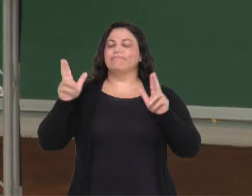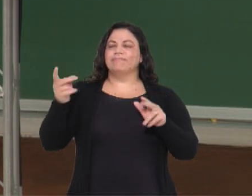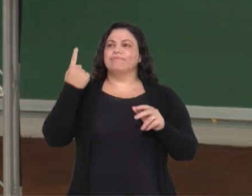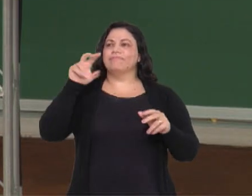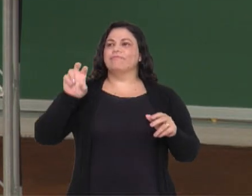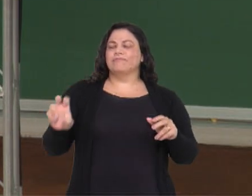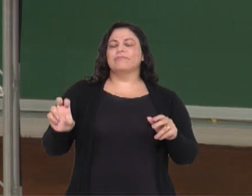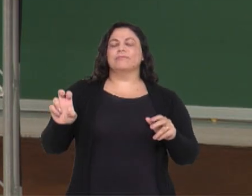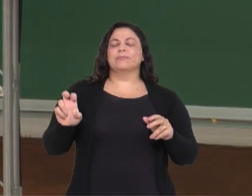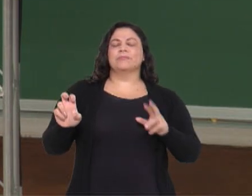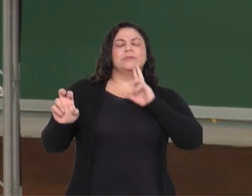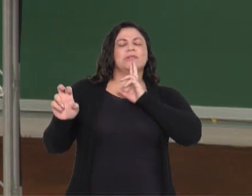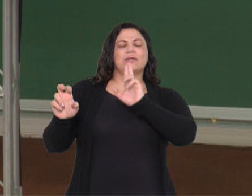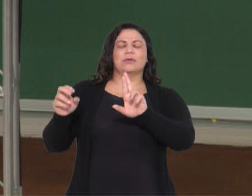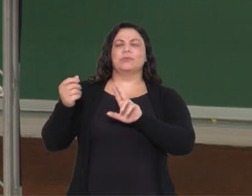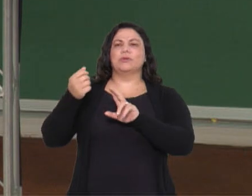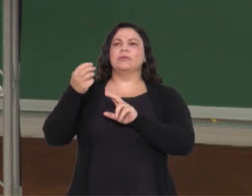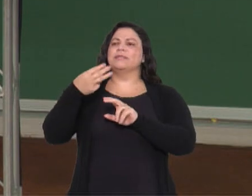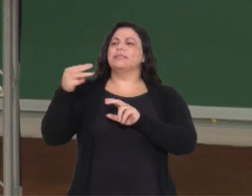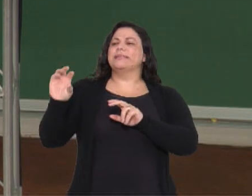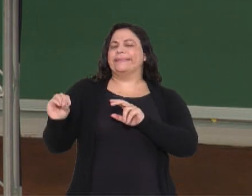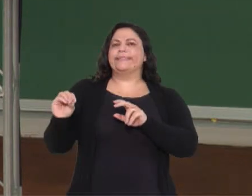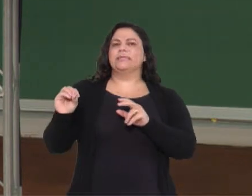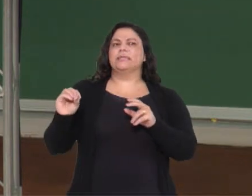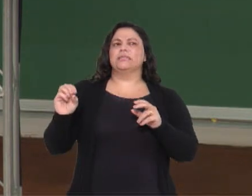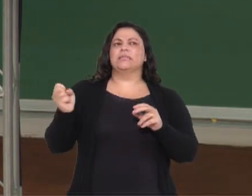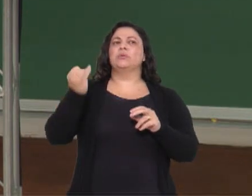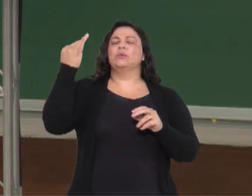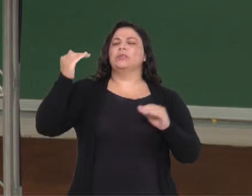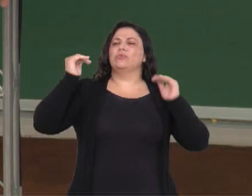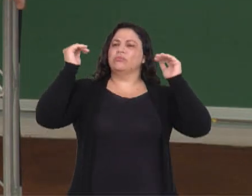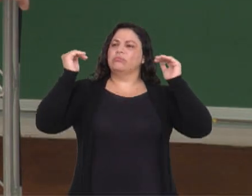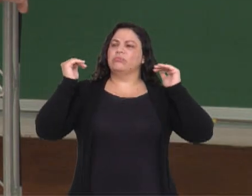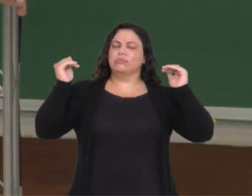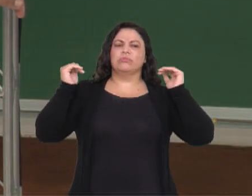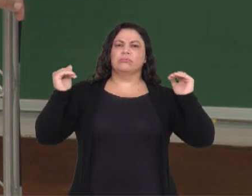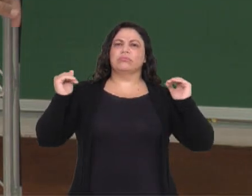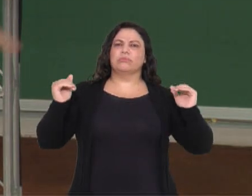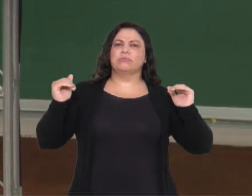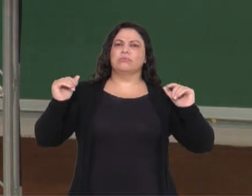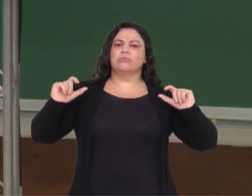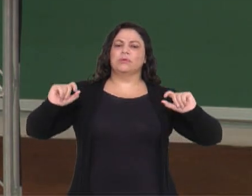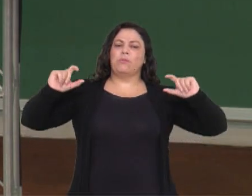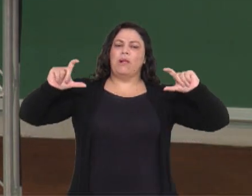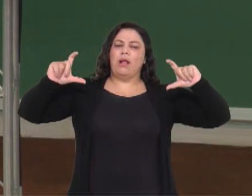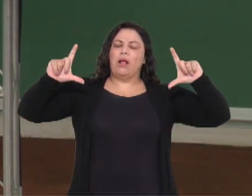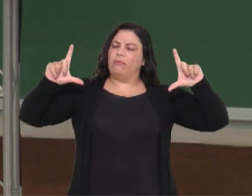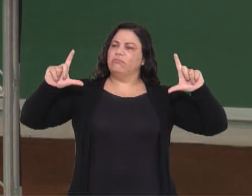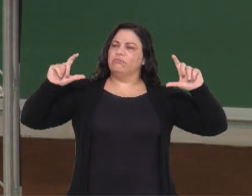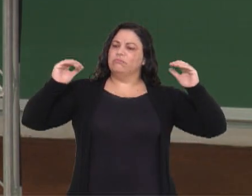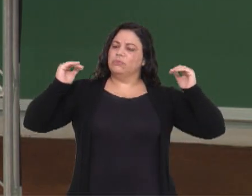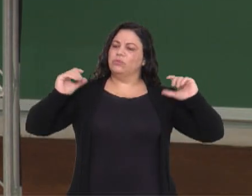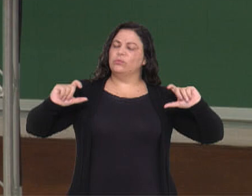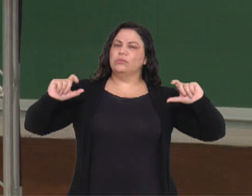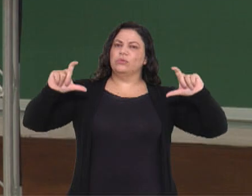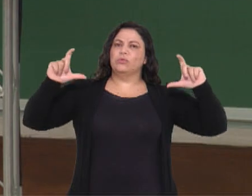π. Quanto ele cresceu de 20 para 30? Ele cresceu 50%.